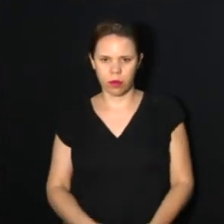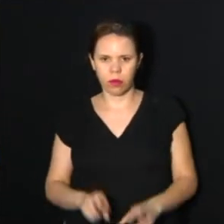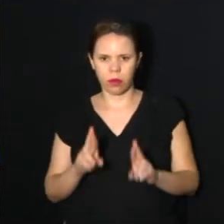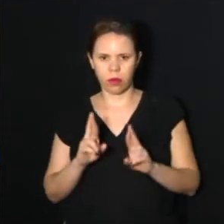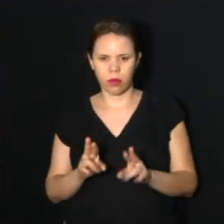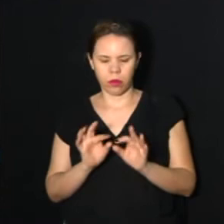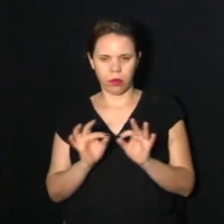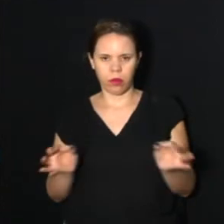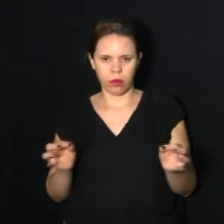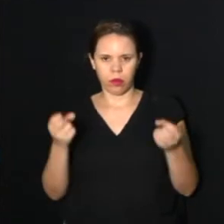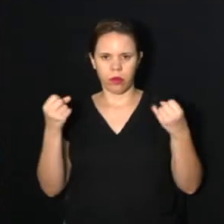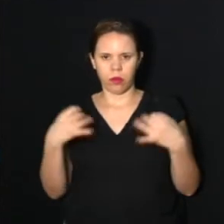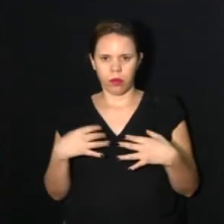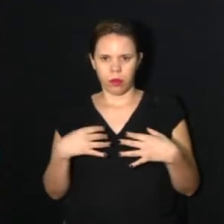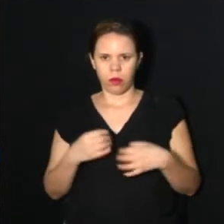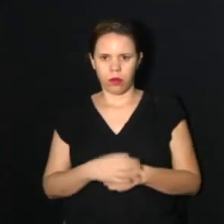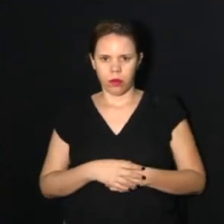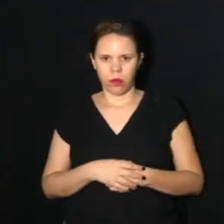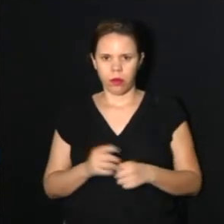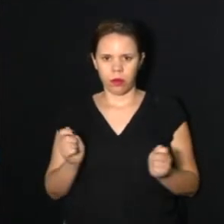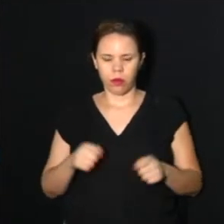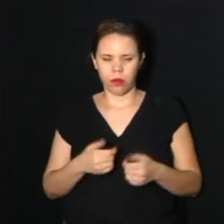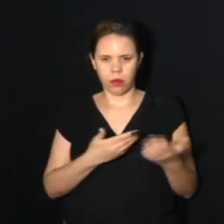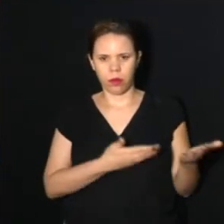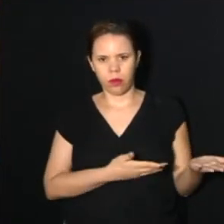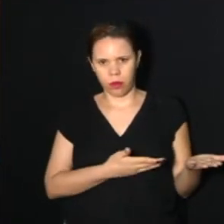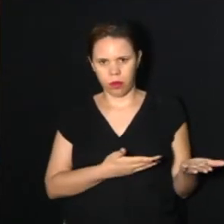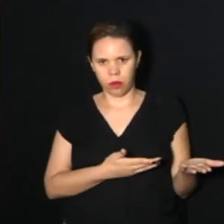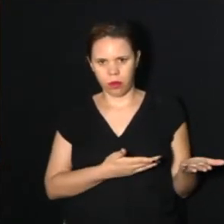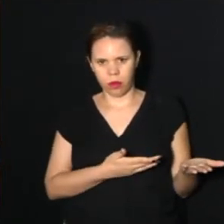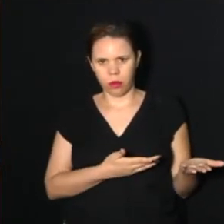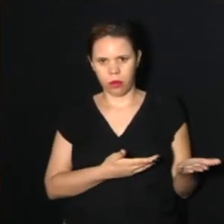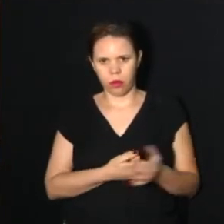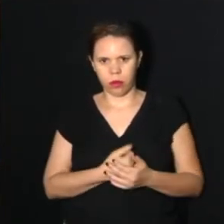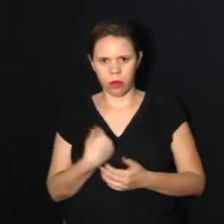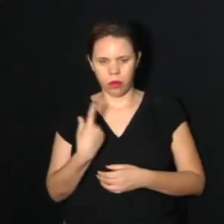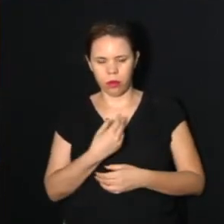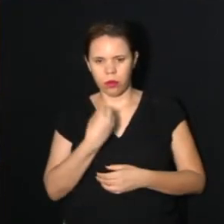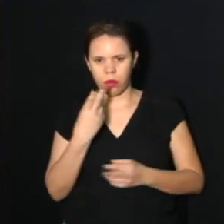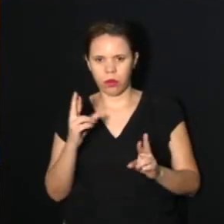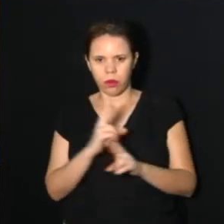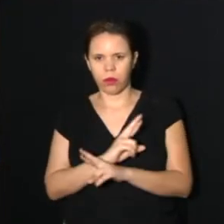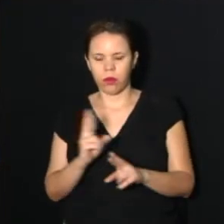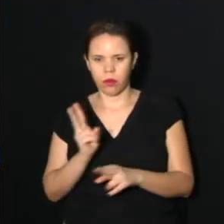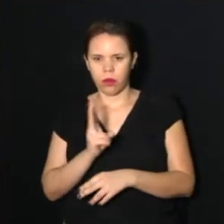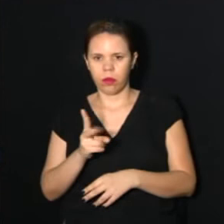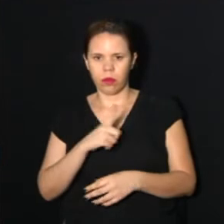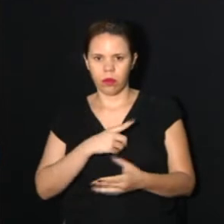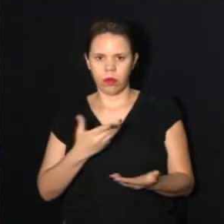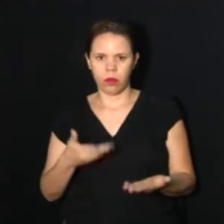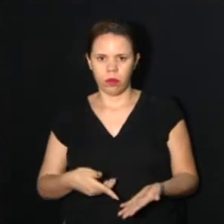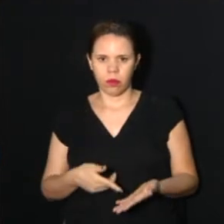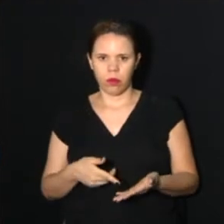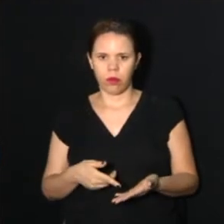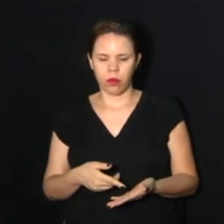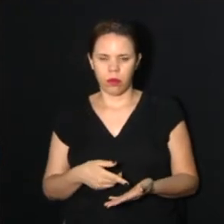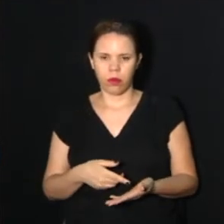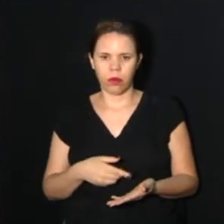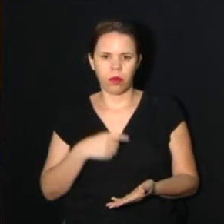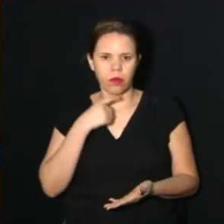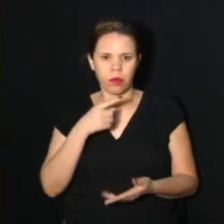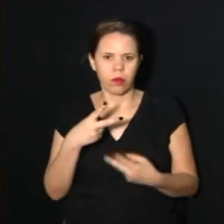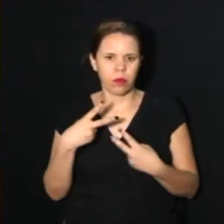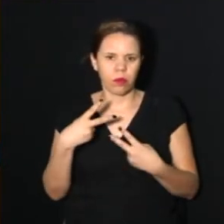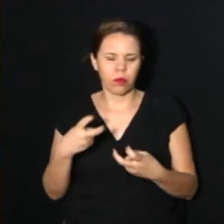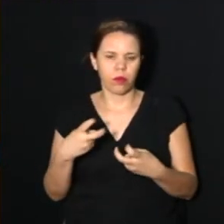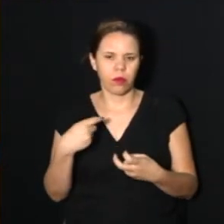muito simples, seja o suficiente para o senhor, para restabelecermos o nosso bom relacionamento que sempre tivemos, e para que não fique mácula